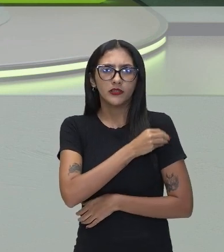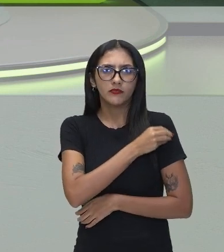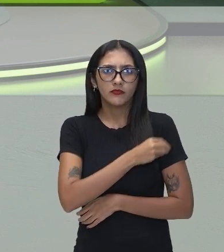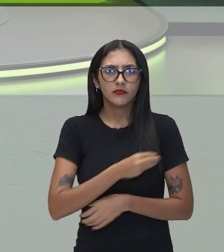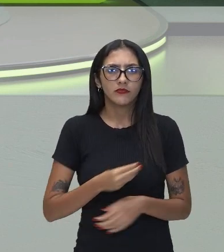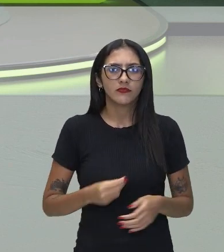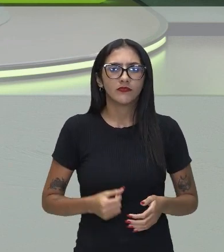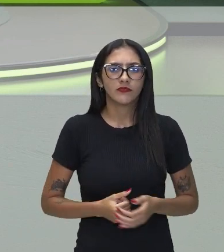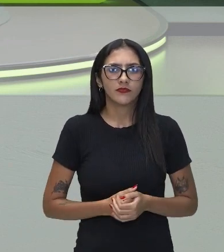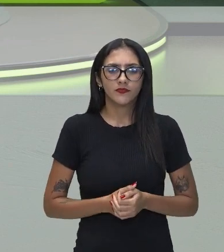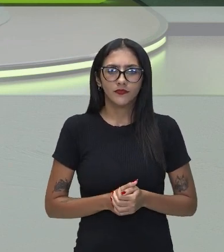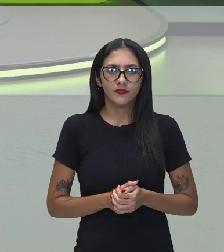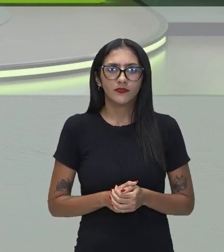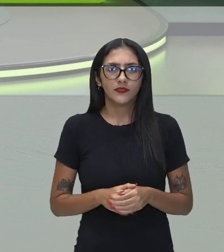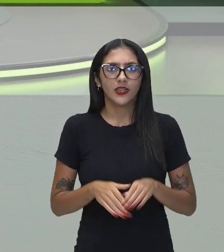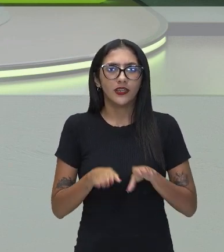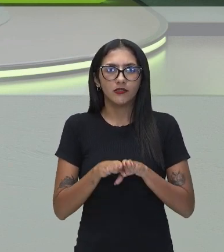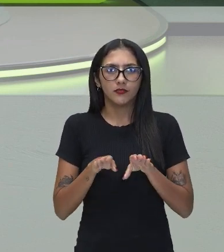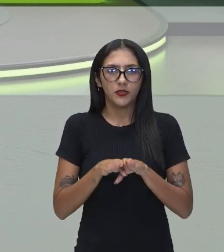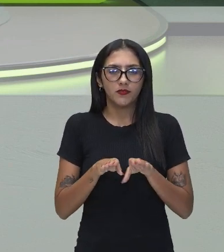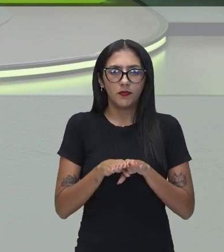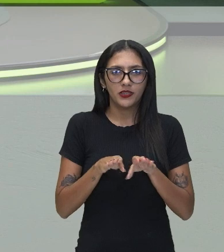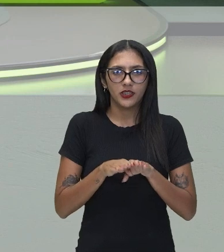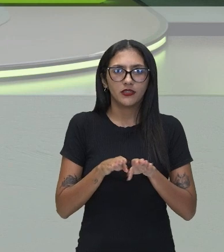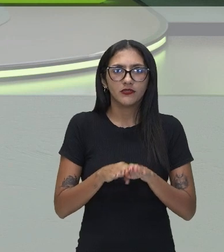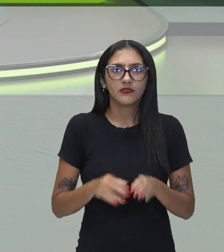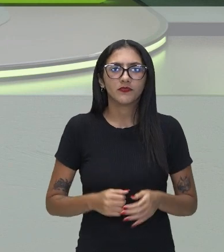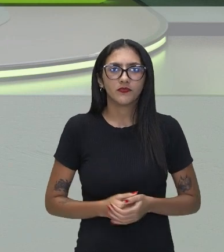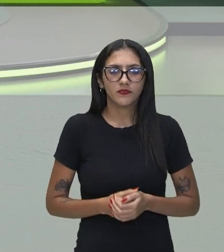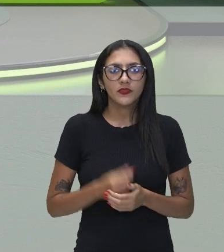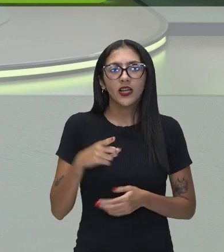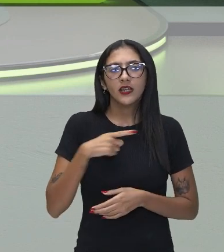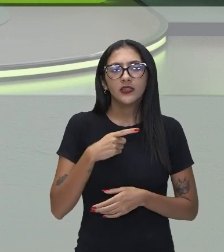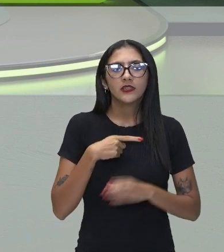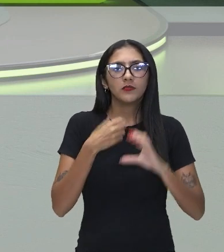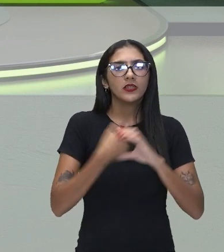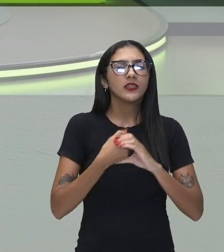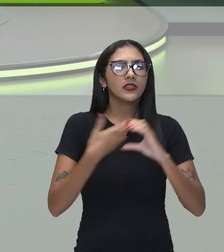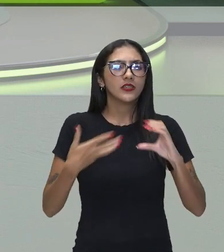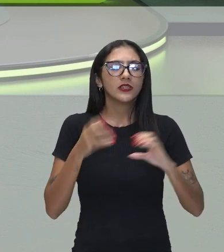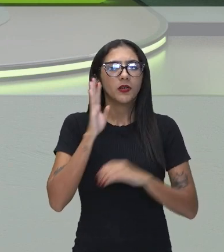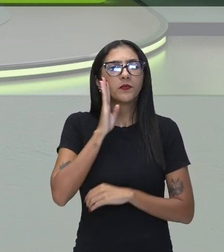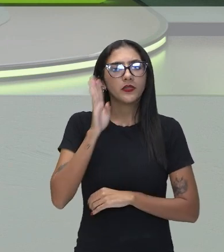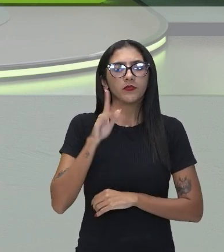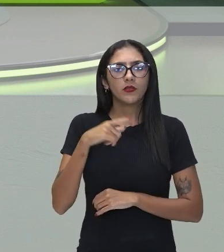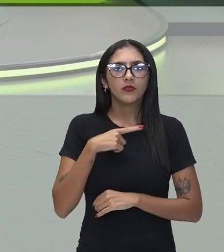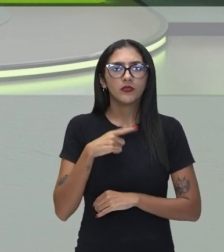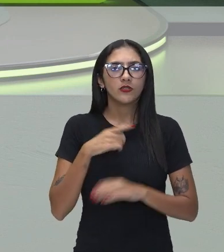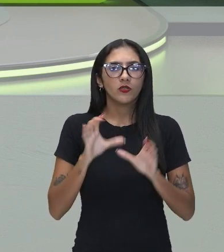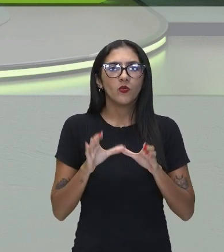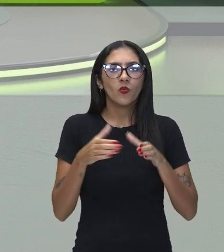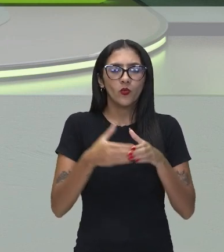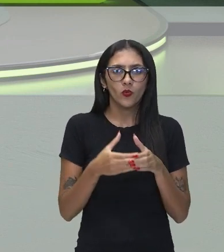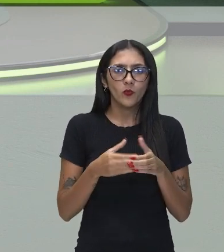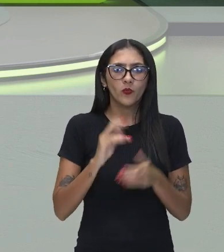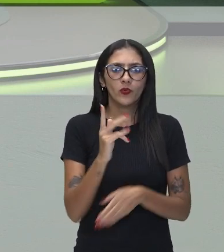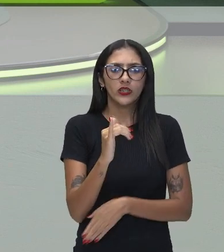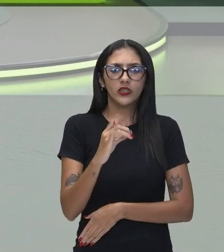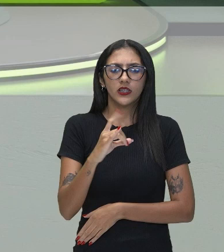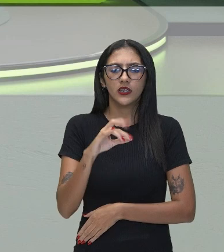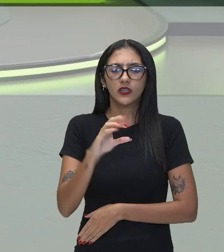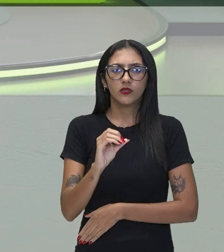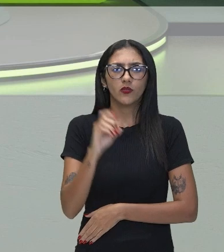grupo, a característica marcante, né, que ele possui é o grupo chamado de hidroxila, que